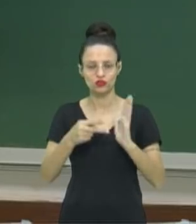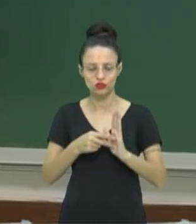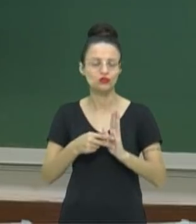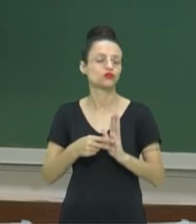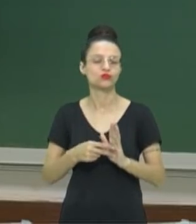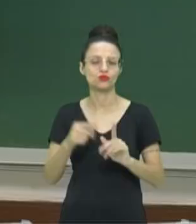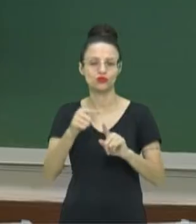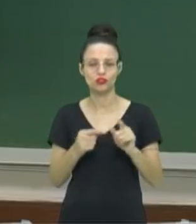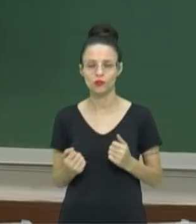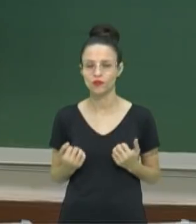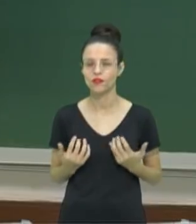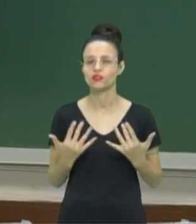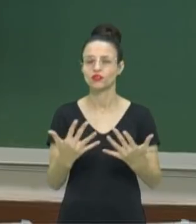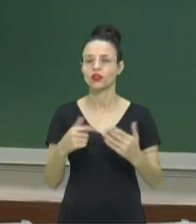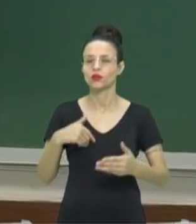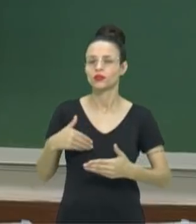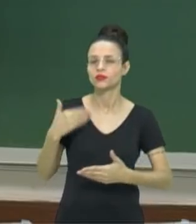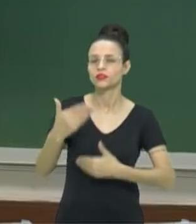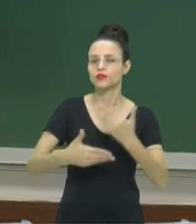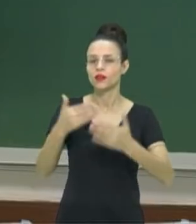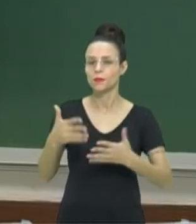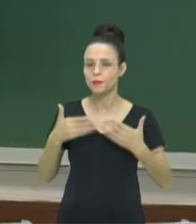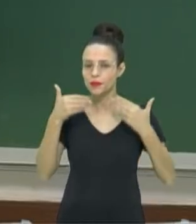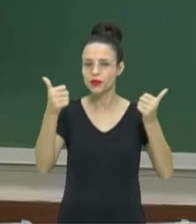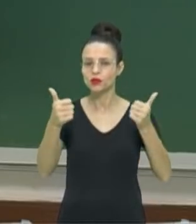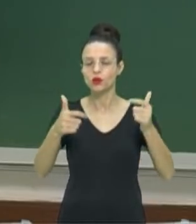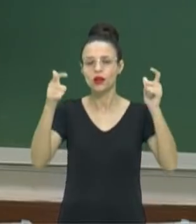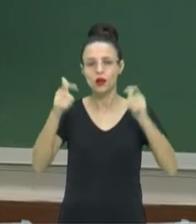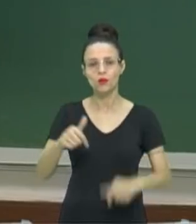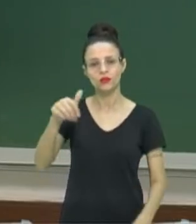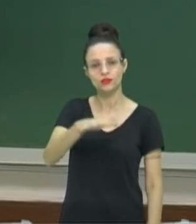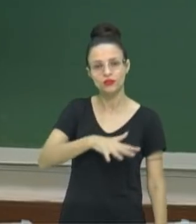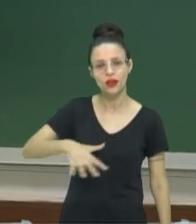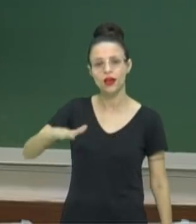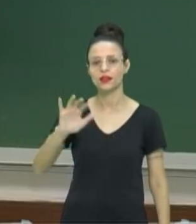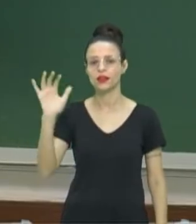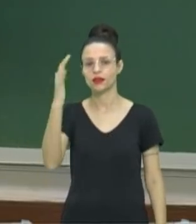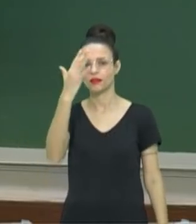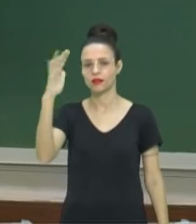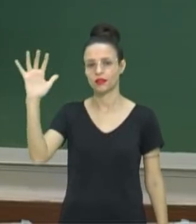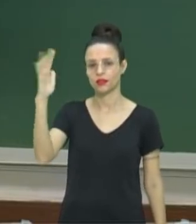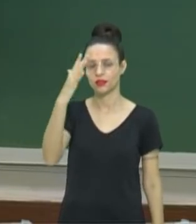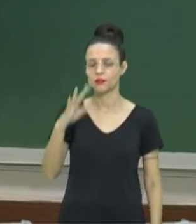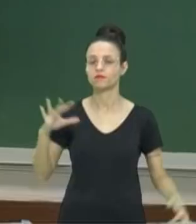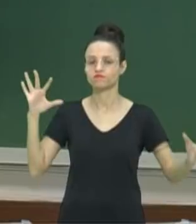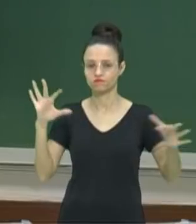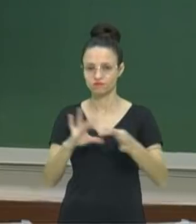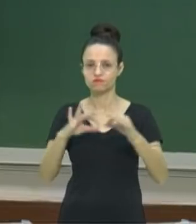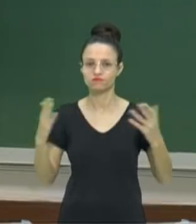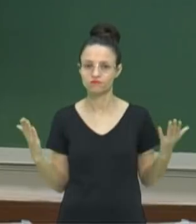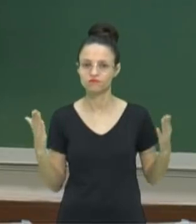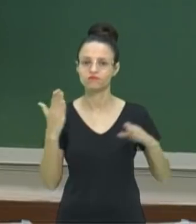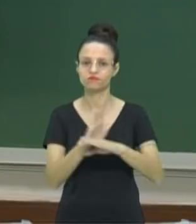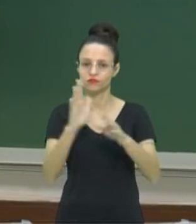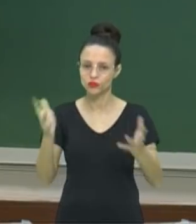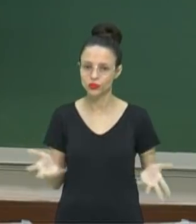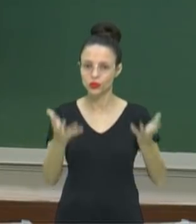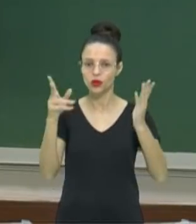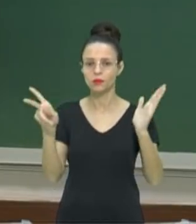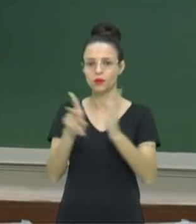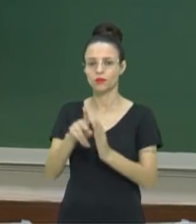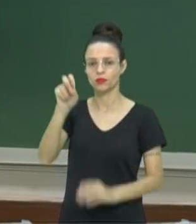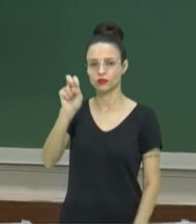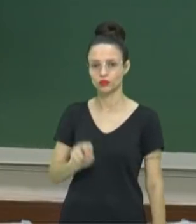que preferem, que se desenvolvem melhor em áreas com climas ali favoráveis, como o subtropical da região